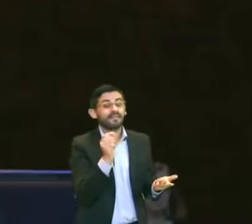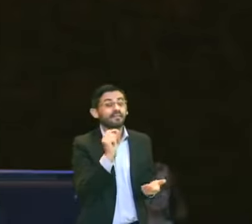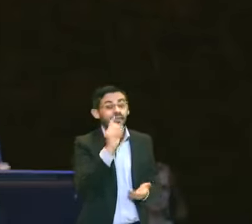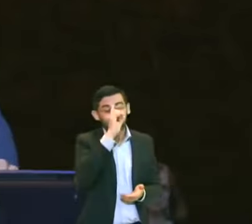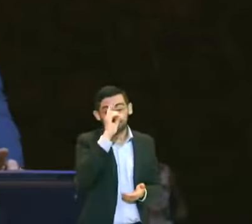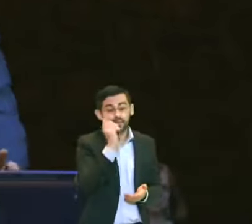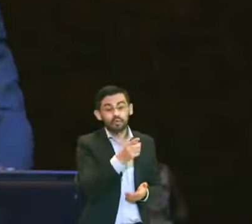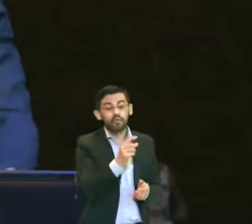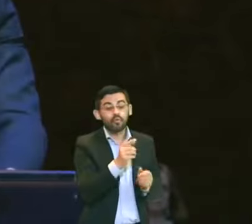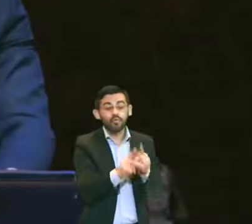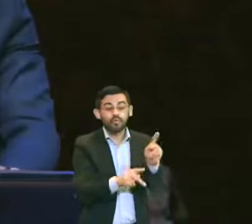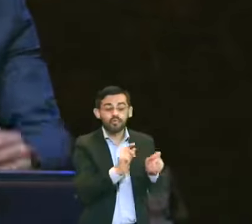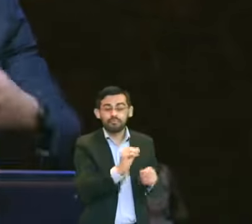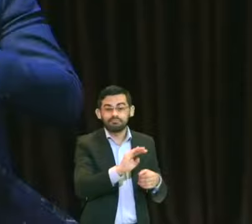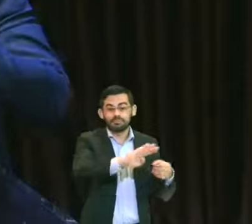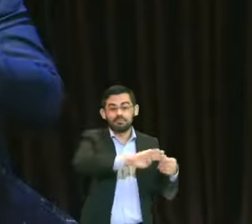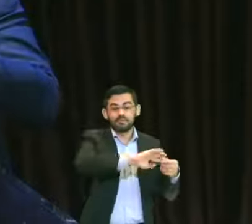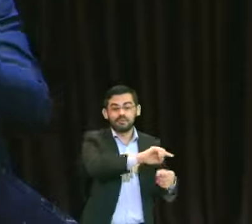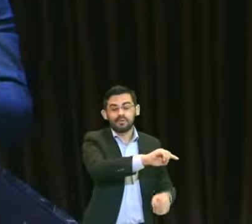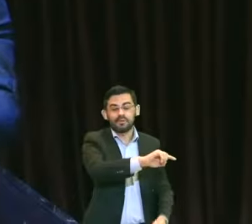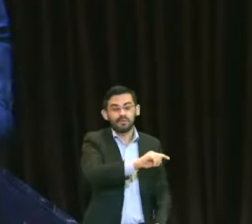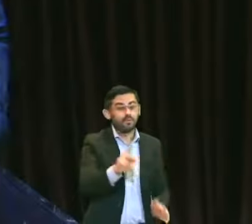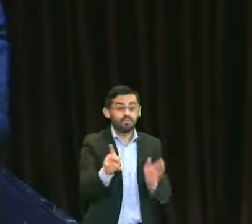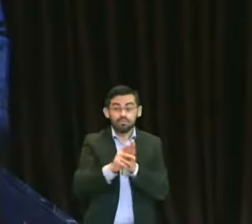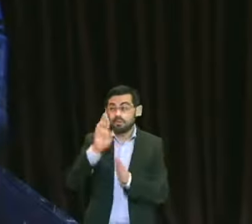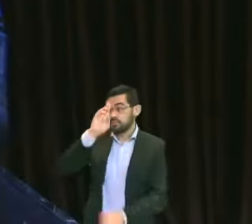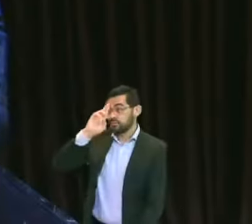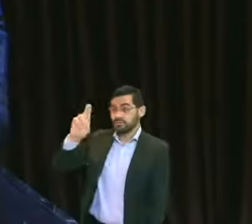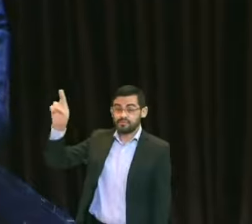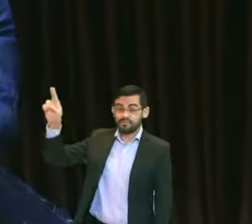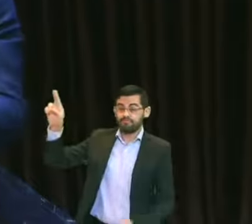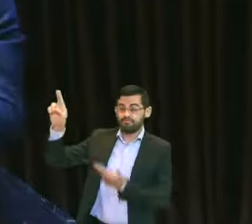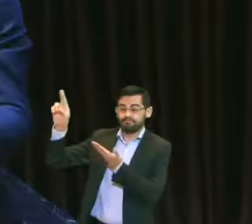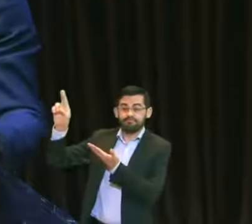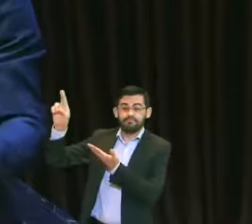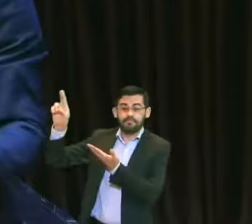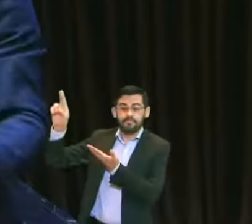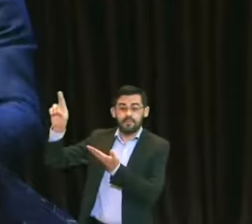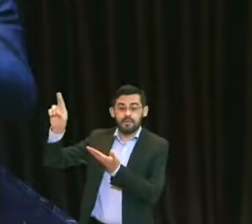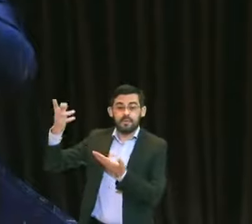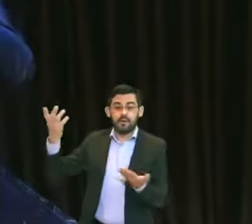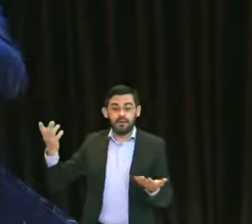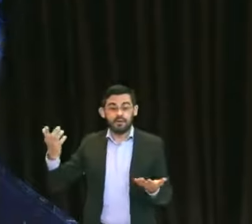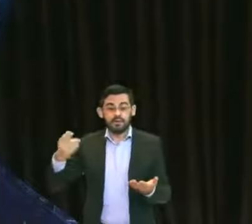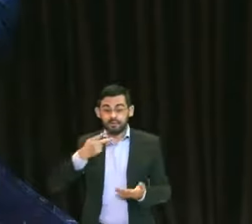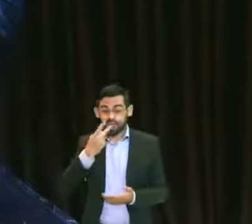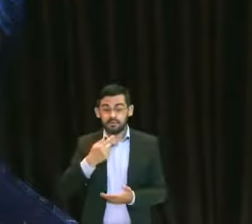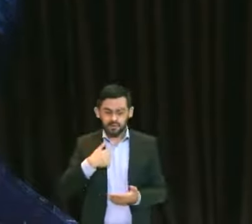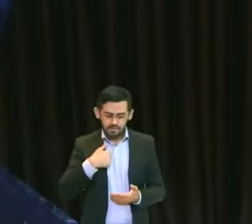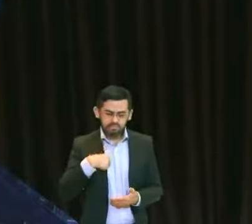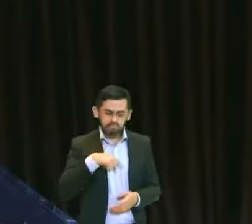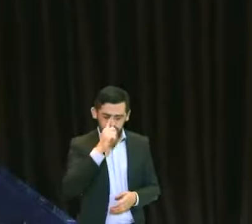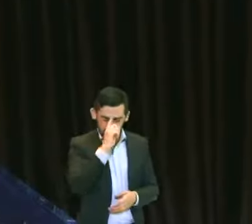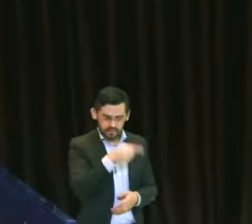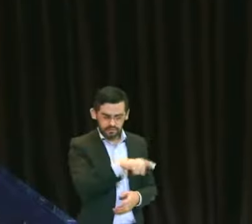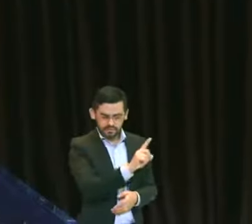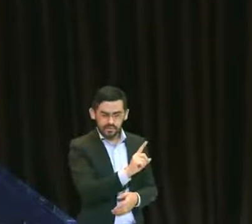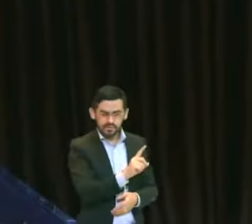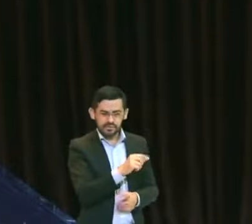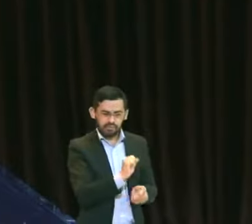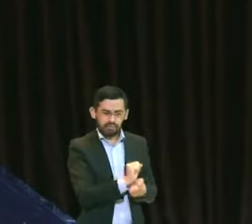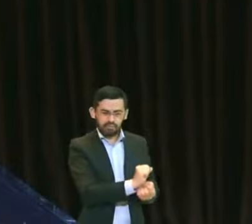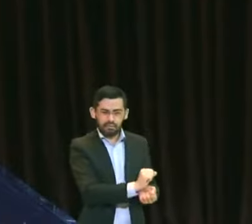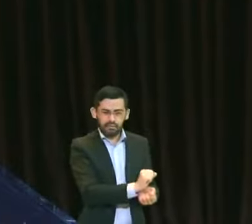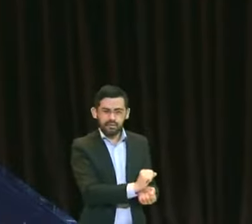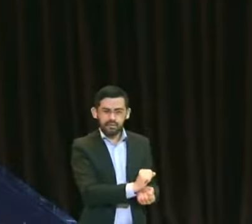Quem deportou? O Senhor. Ele está dizendo aqui, fui eu que mandei. Fui eu